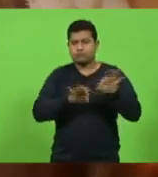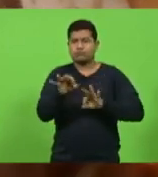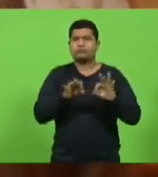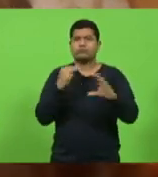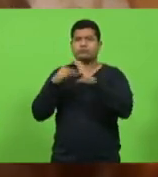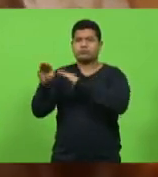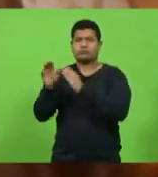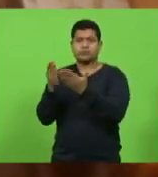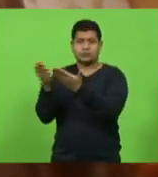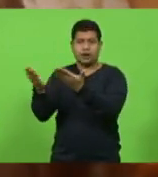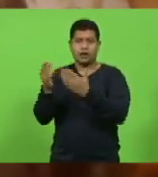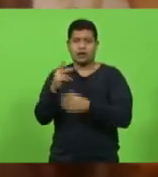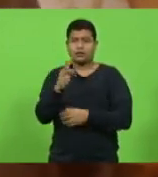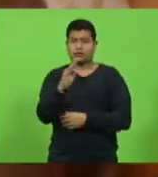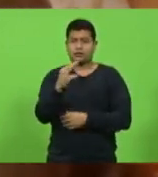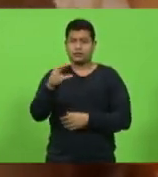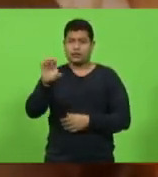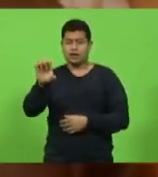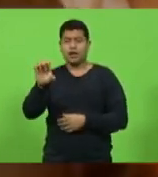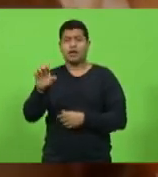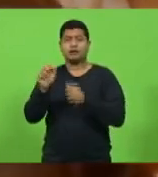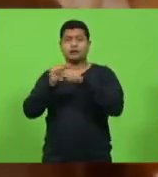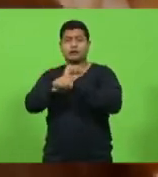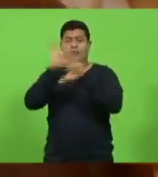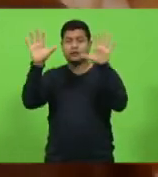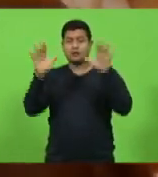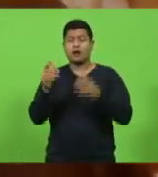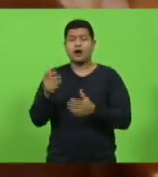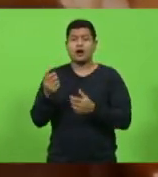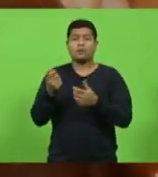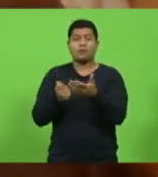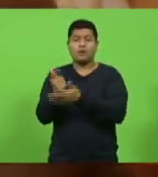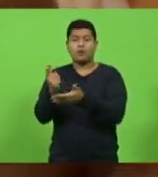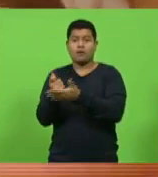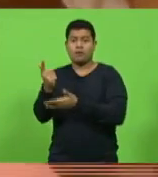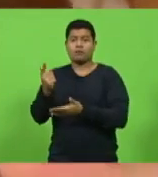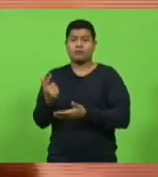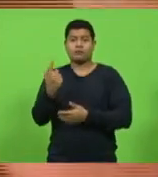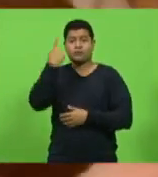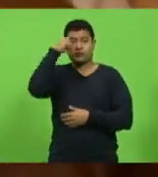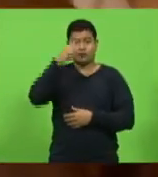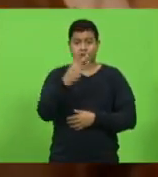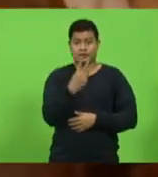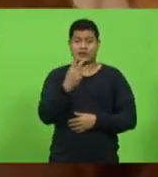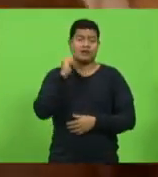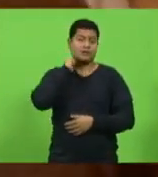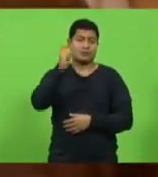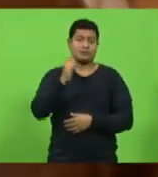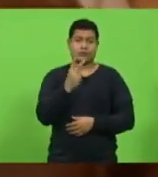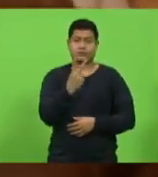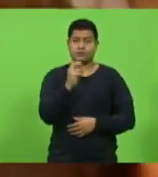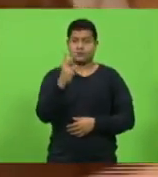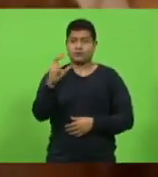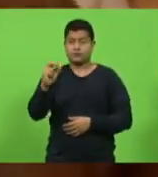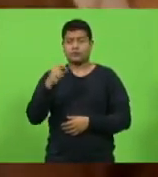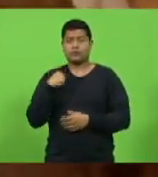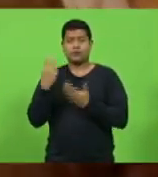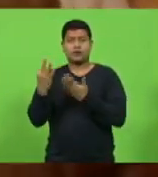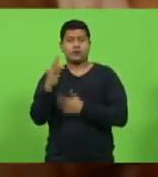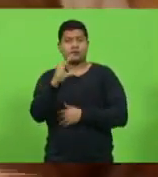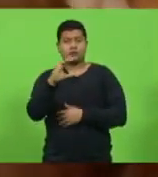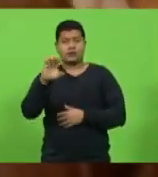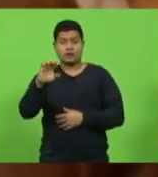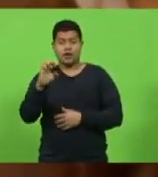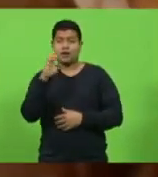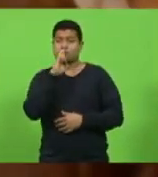compras relacionadas à pandemia. Já no dia seguinte, no dia 3 de abril de 2020, o TCE responde